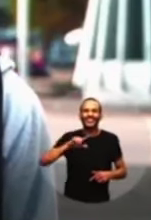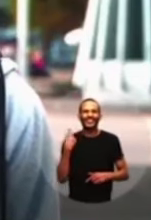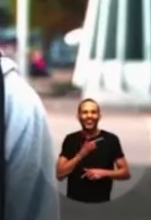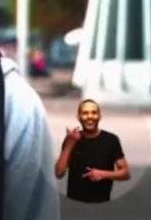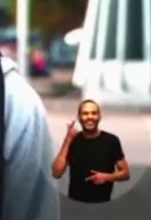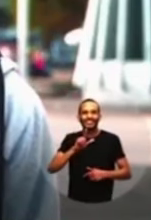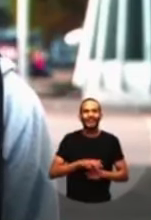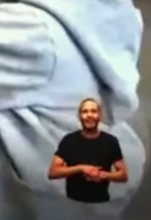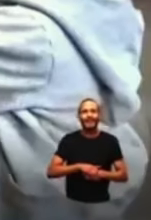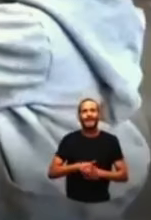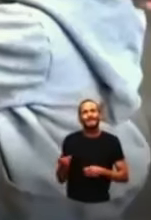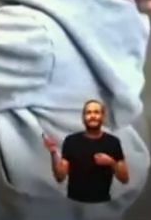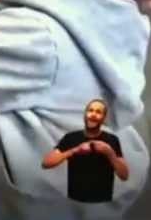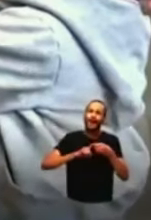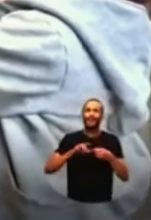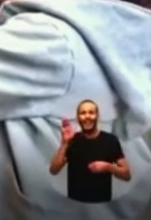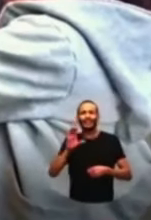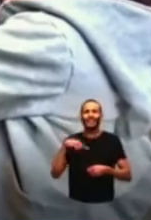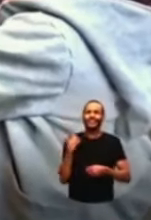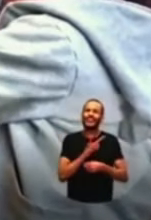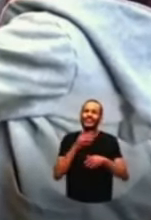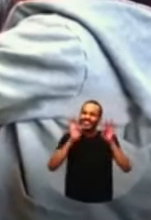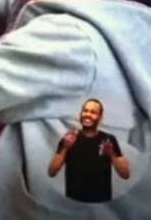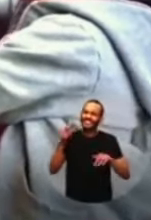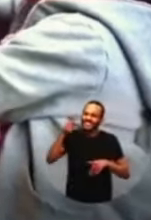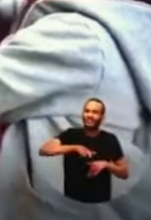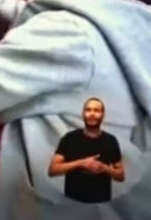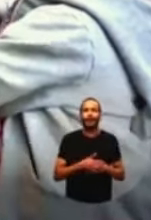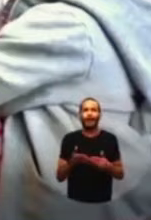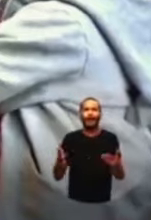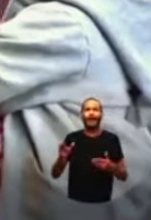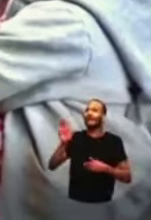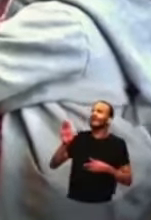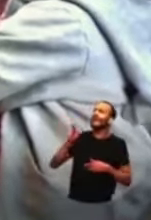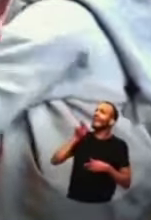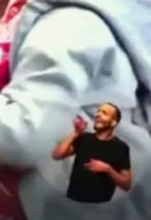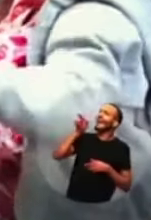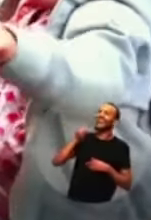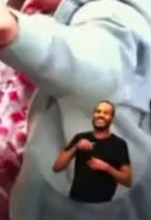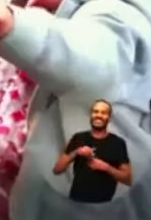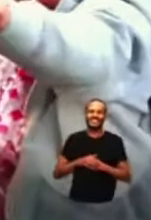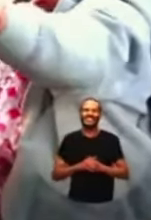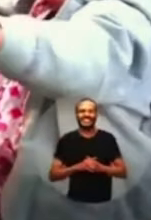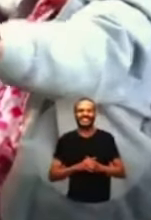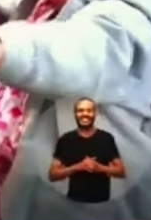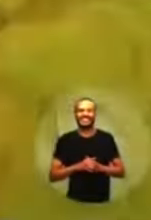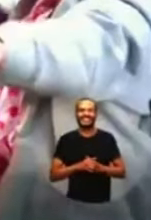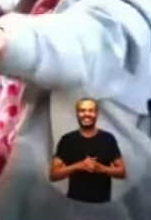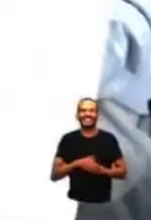presidente a gente vai conseguir. Volta Lula pra gente ser feliz de novo. Mas Lula lá, Liz.